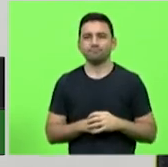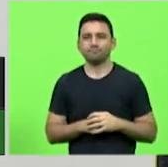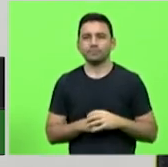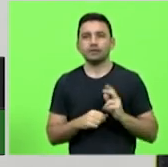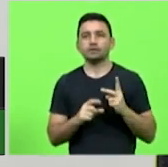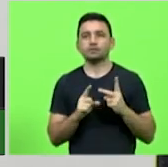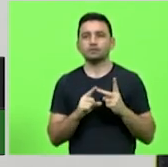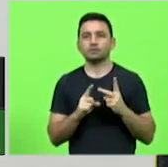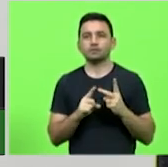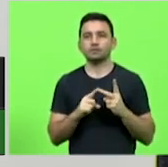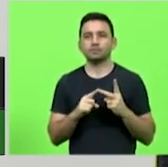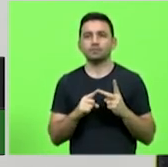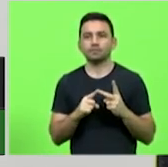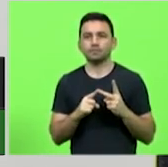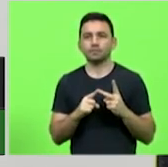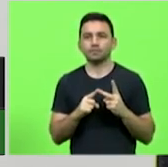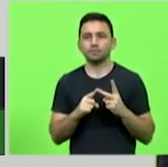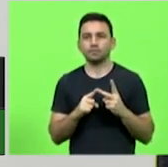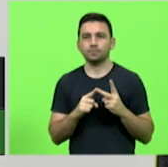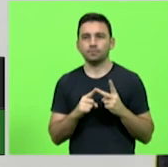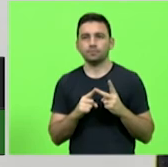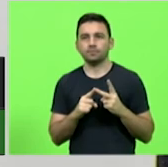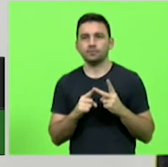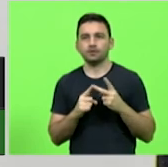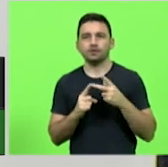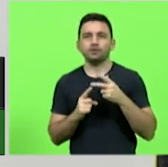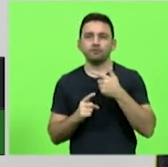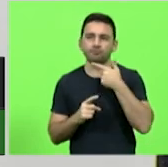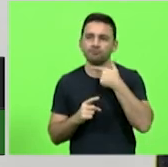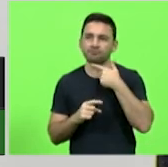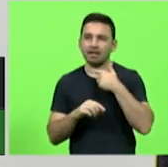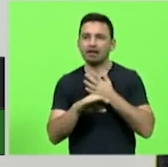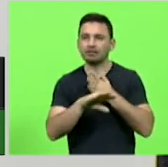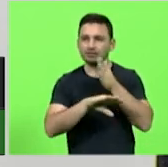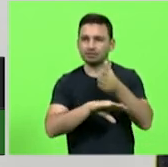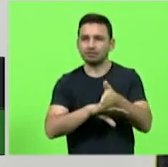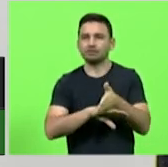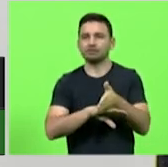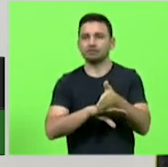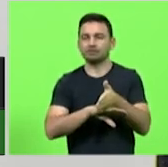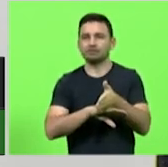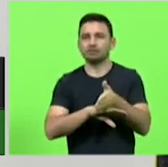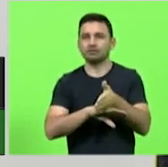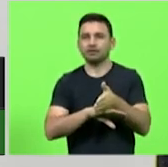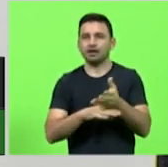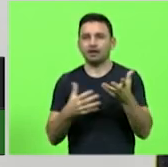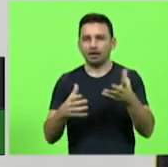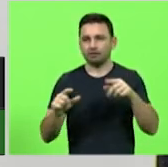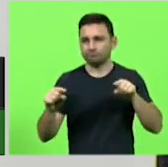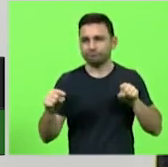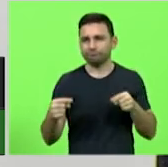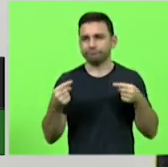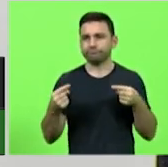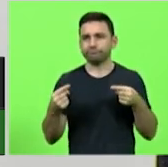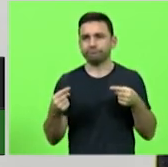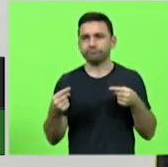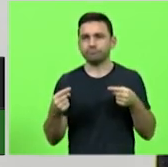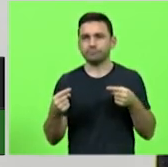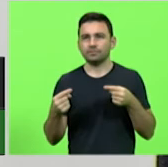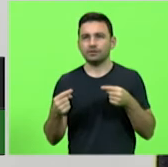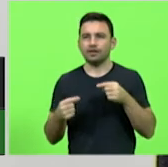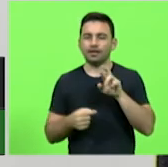o segundo, que vontade de estar lá para enfrentar o tal do